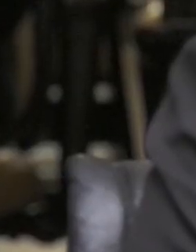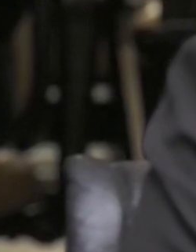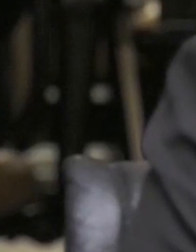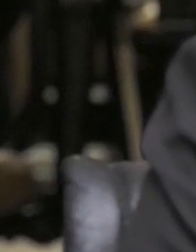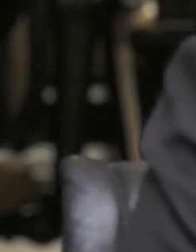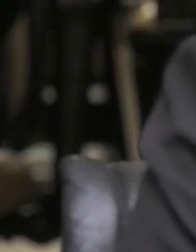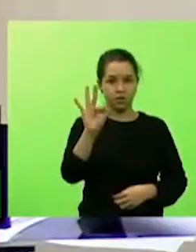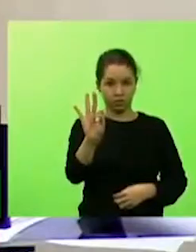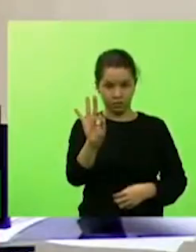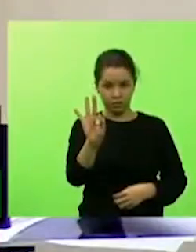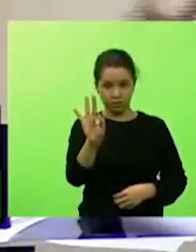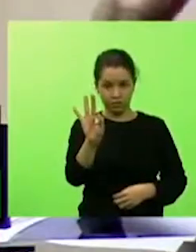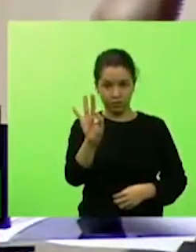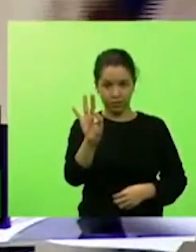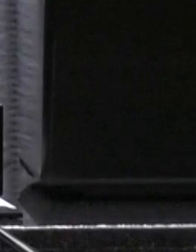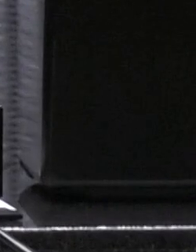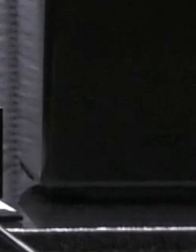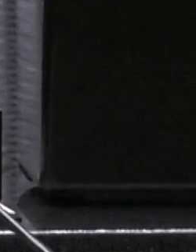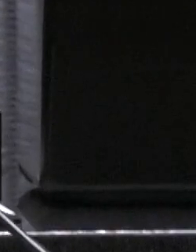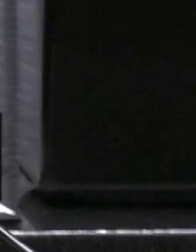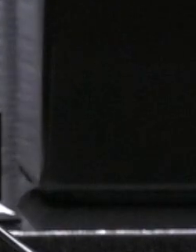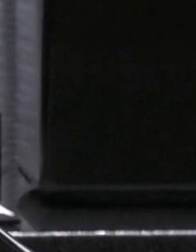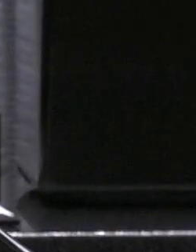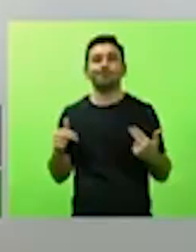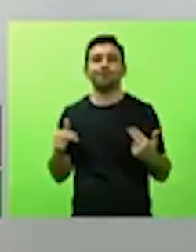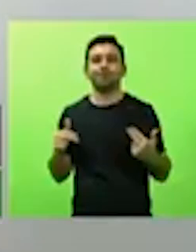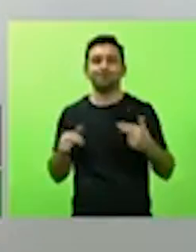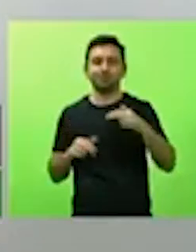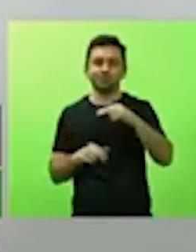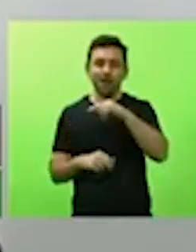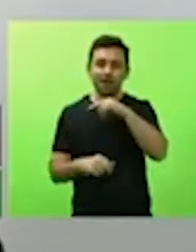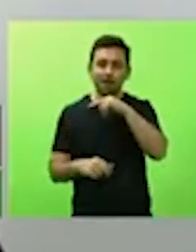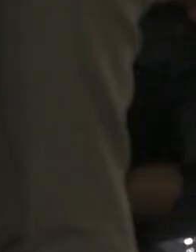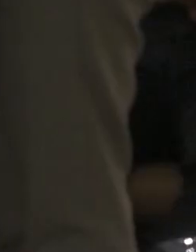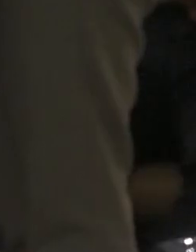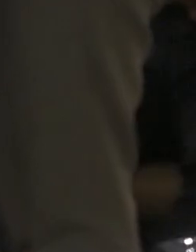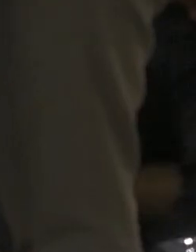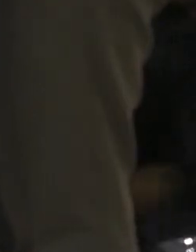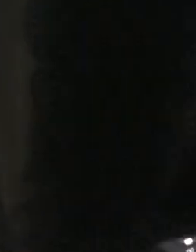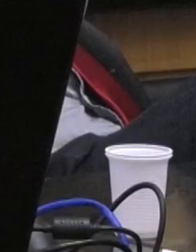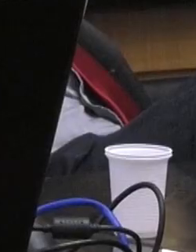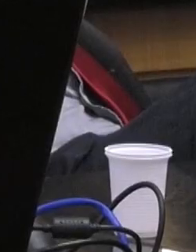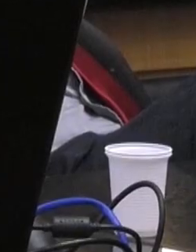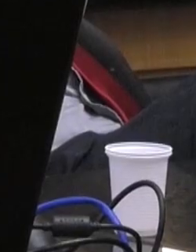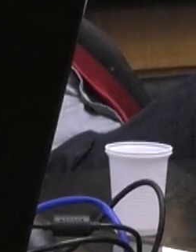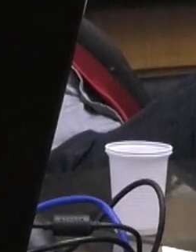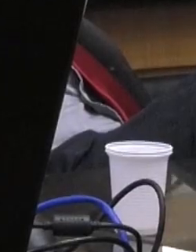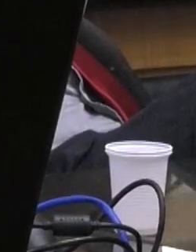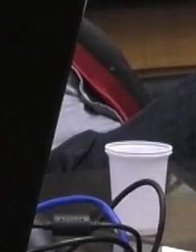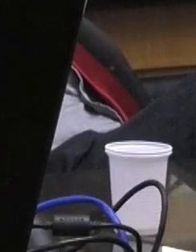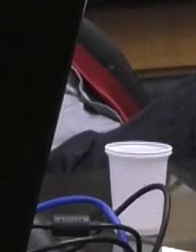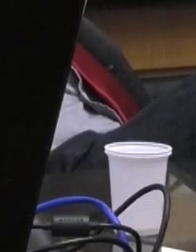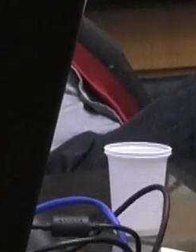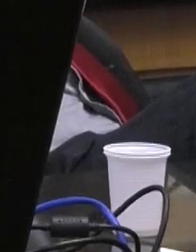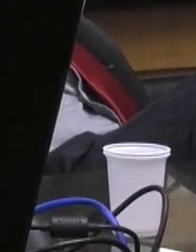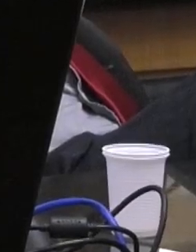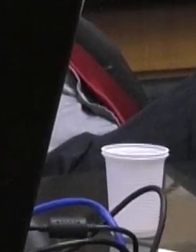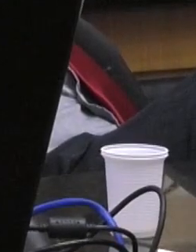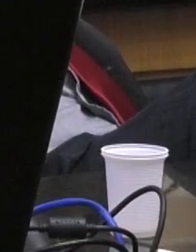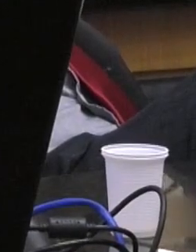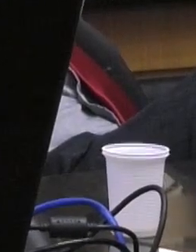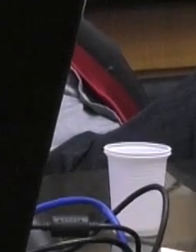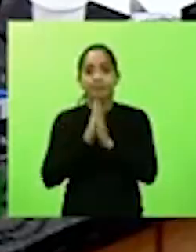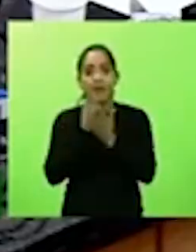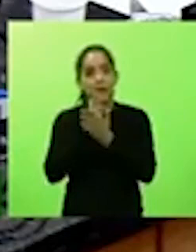deputados Coronel Mocelim, Altair Silva, José Milton Schaefer, Vicente Caro Preso, Bruno Souza e, novamente, a líder do governo,